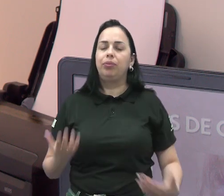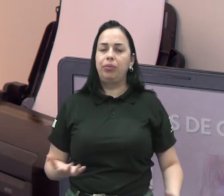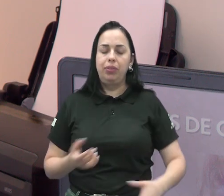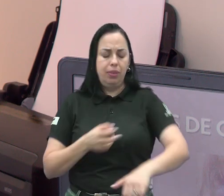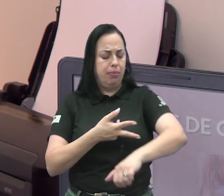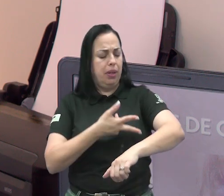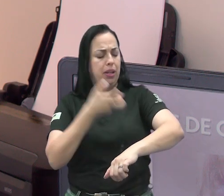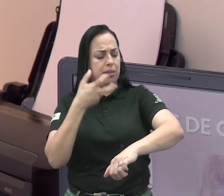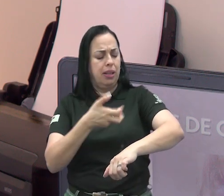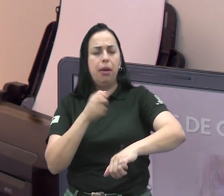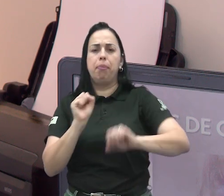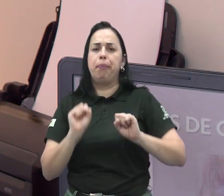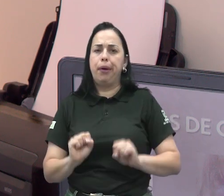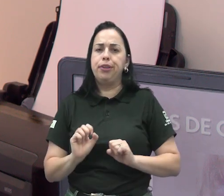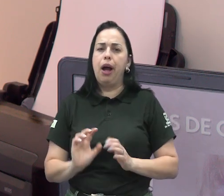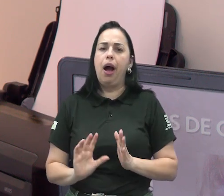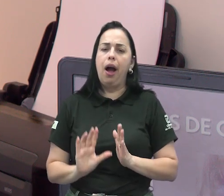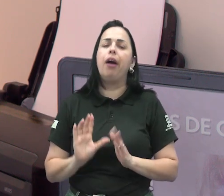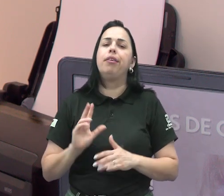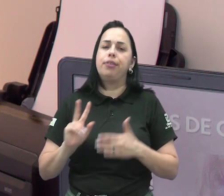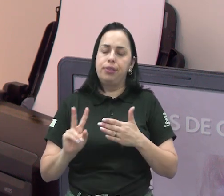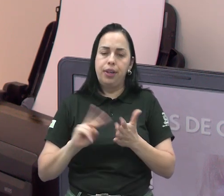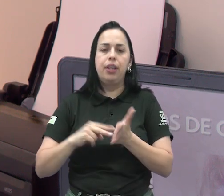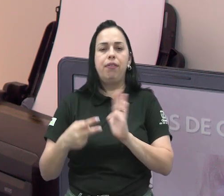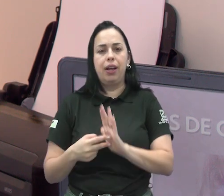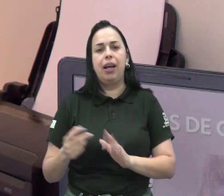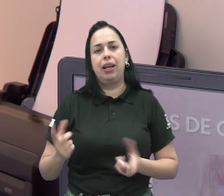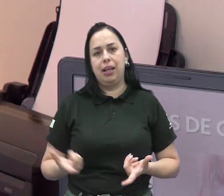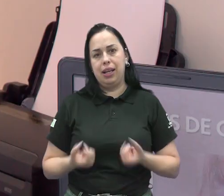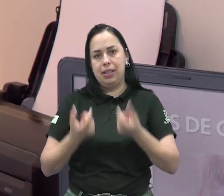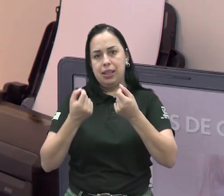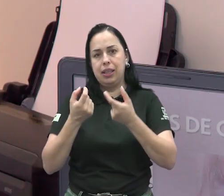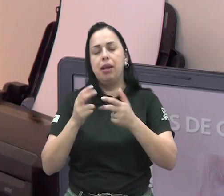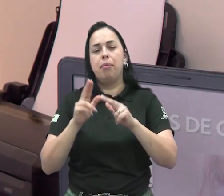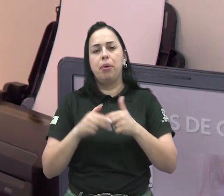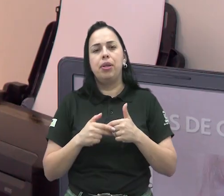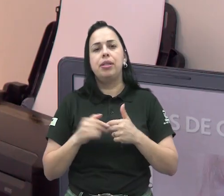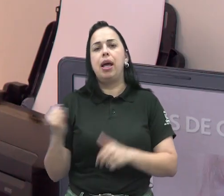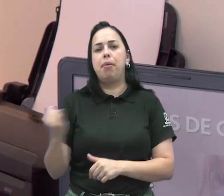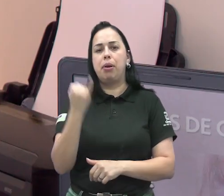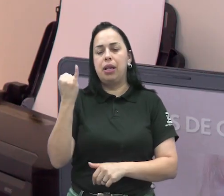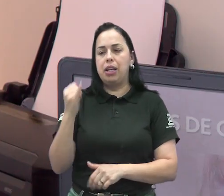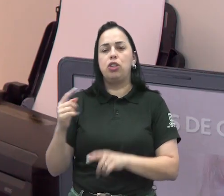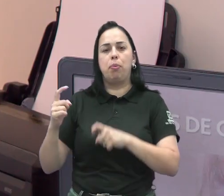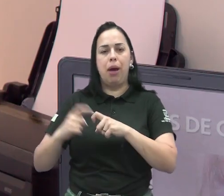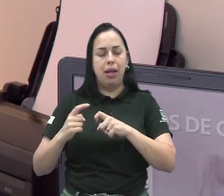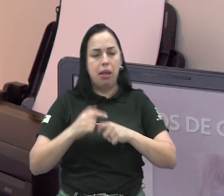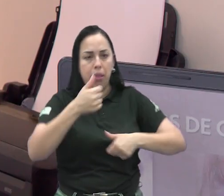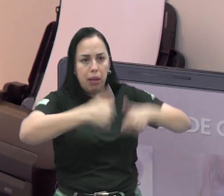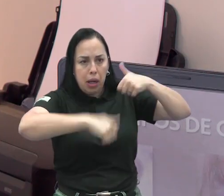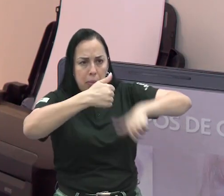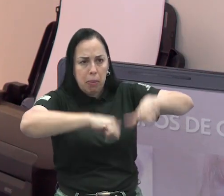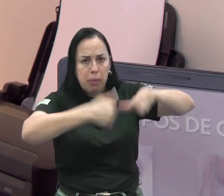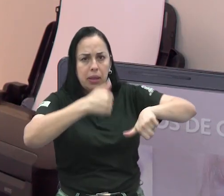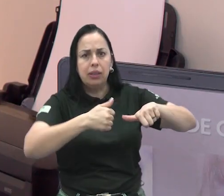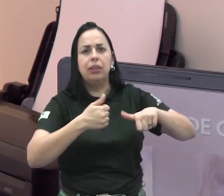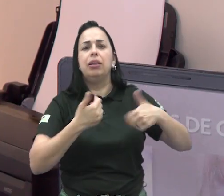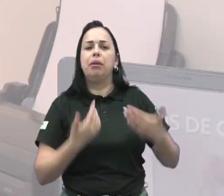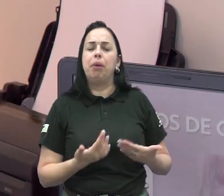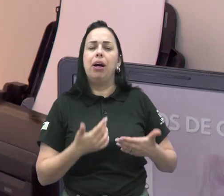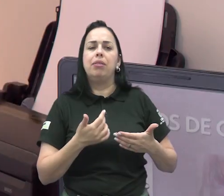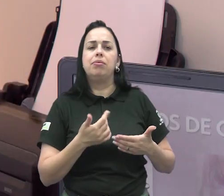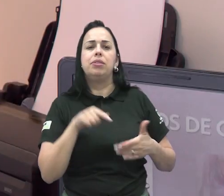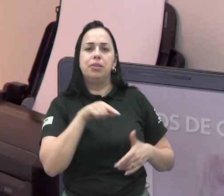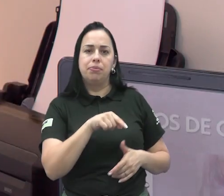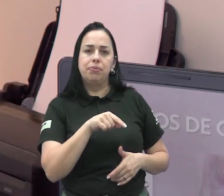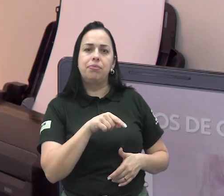vida adulta. Esses sinais podem ser fatores que indicam câncer de pele, por isso vale a pena ser examinado durante uma consulta dermatológica